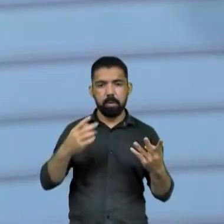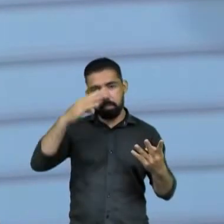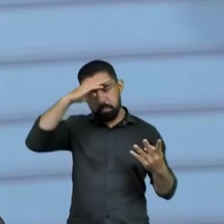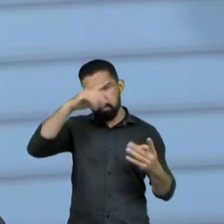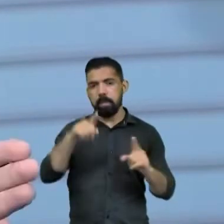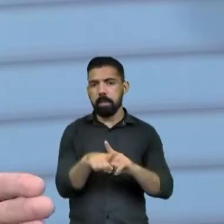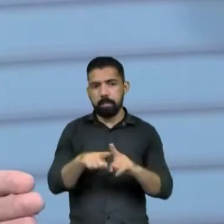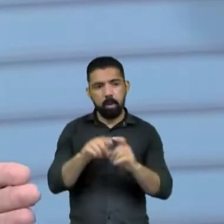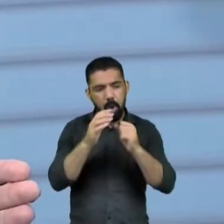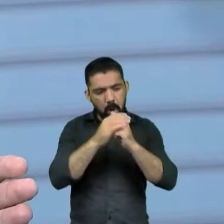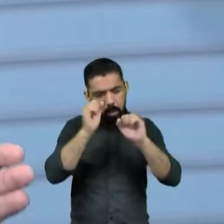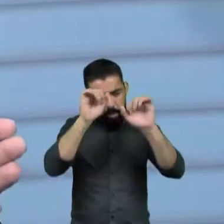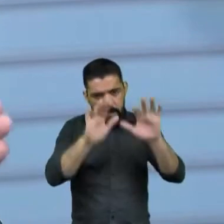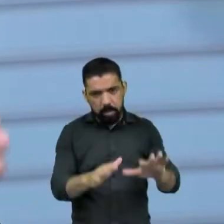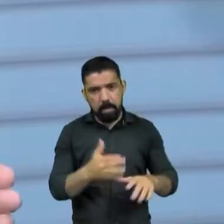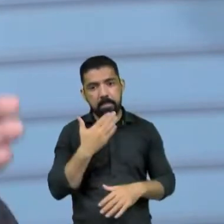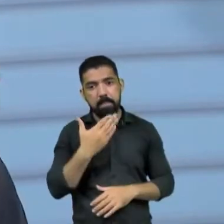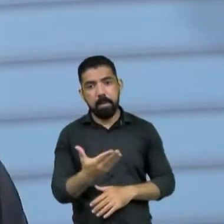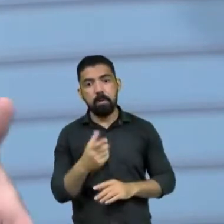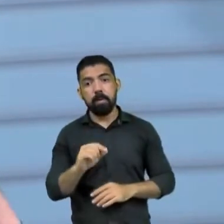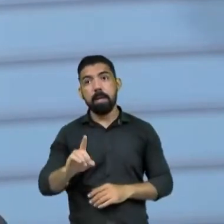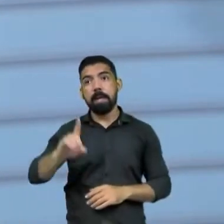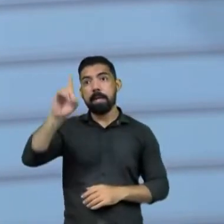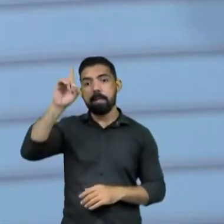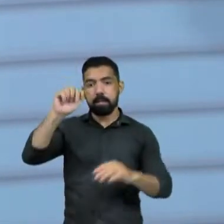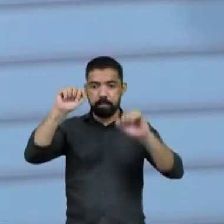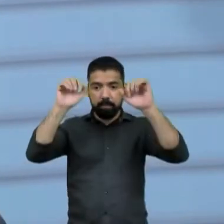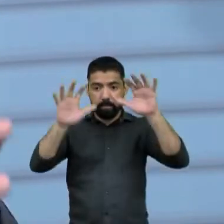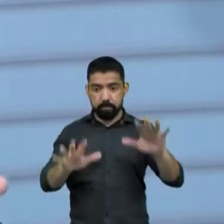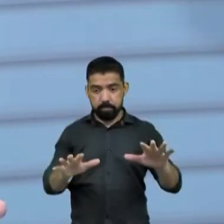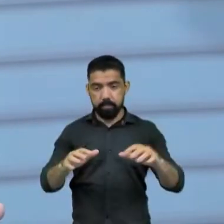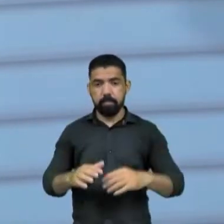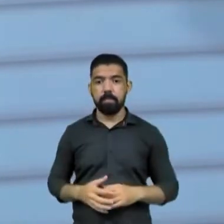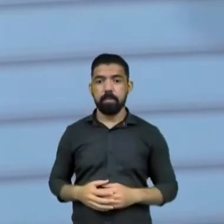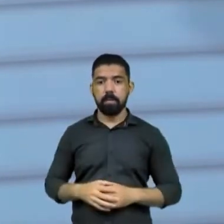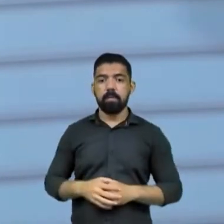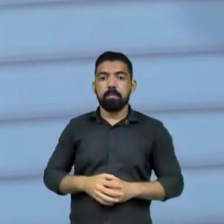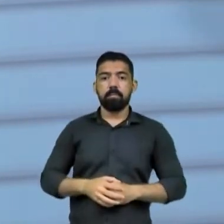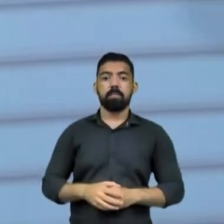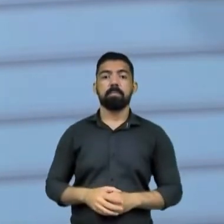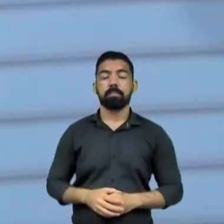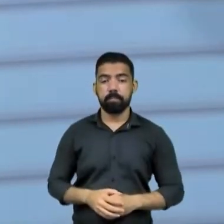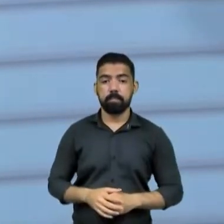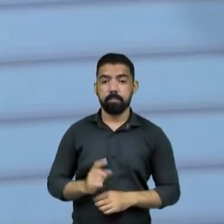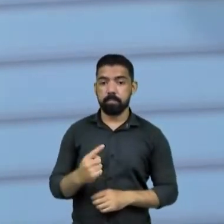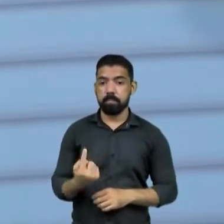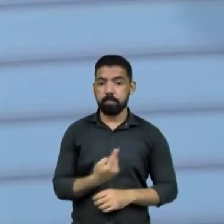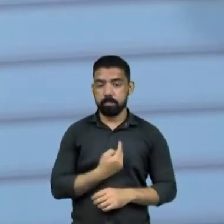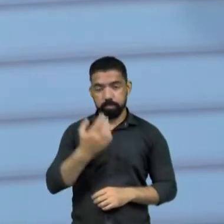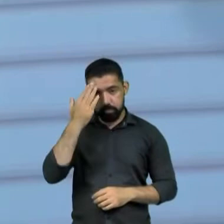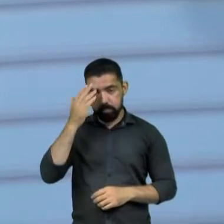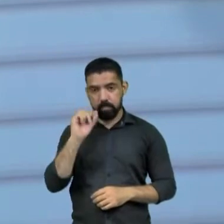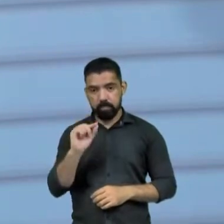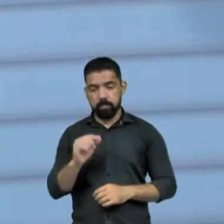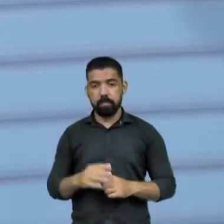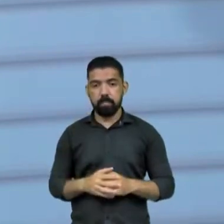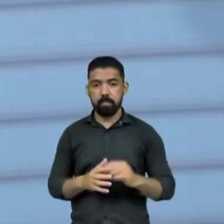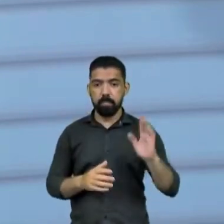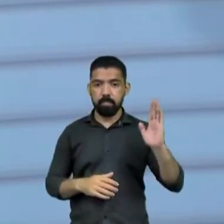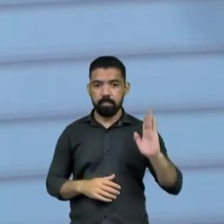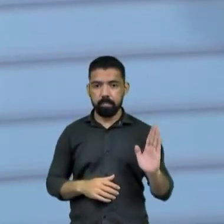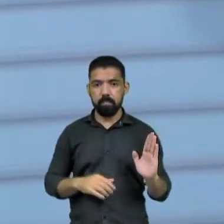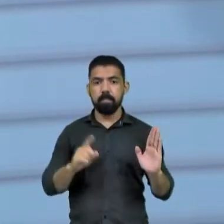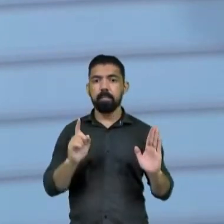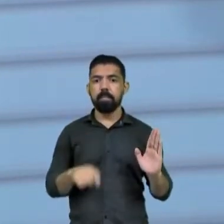função é orar pela nação e pedir que Deus abençoe o Brasil nós entendemos que pela na oração da madrugada que o Brasil é o